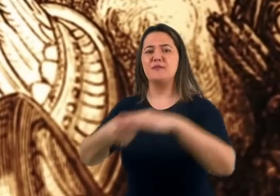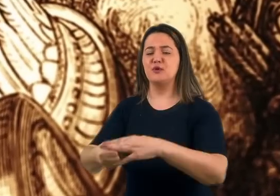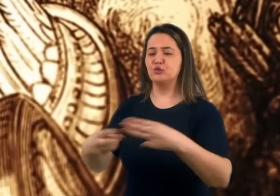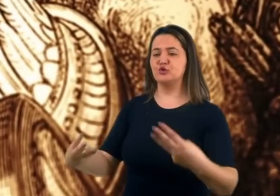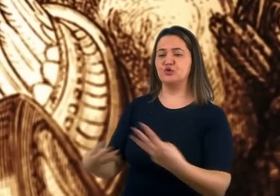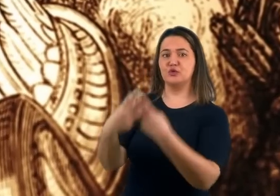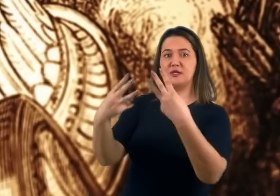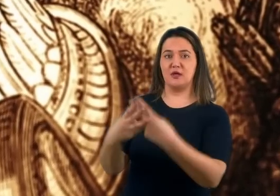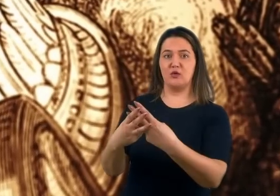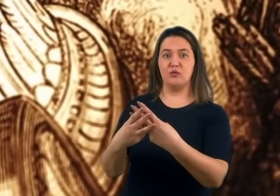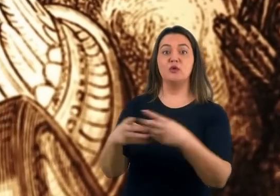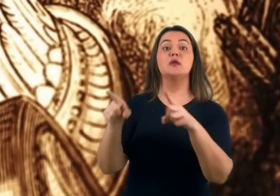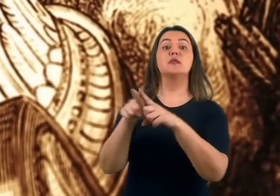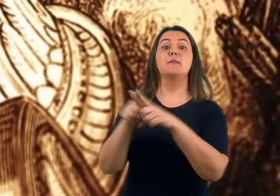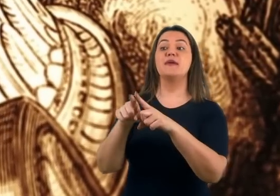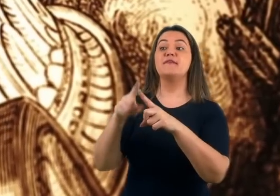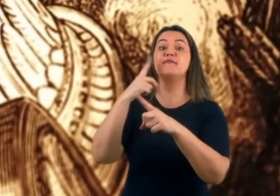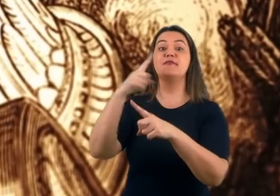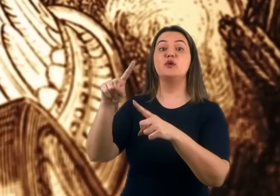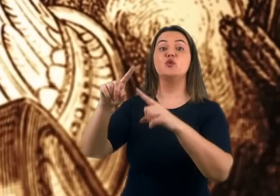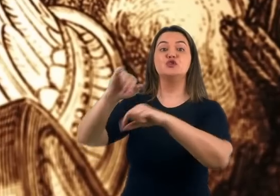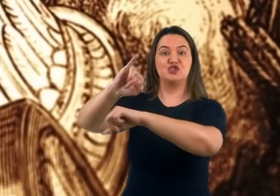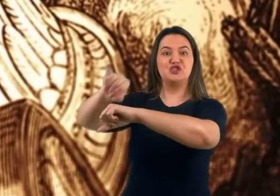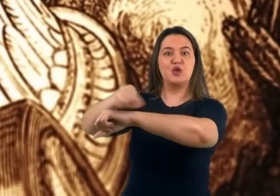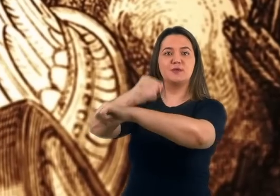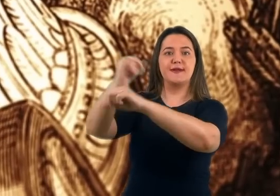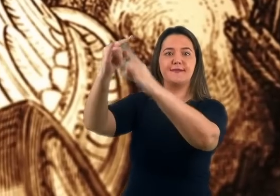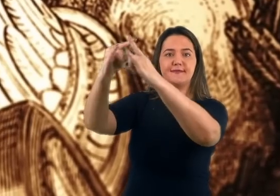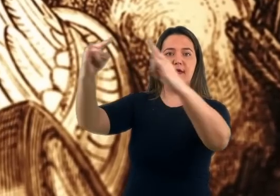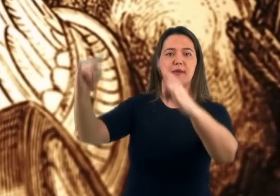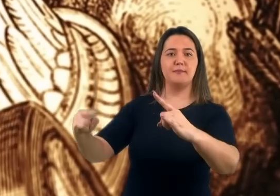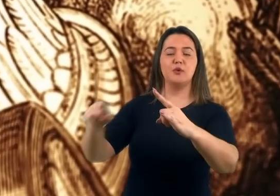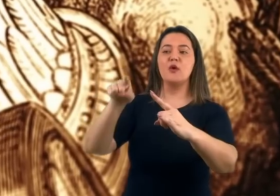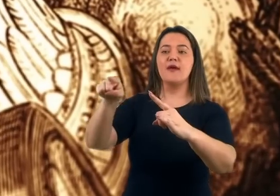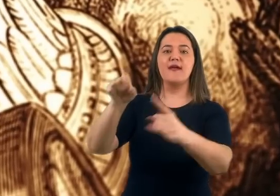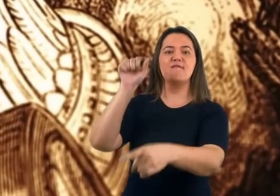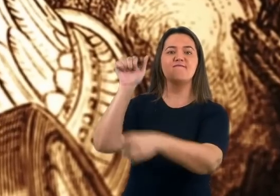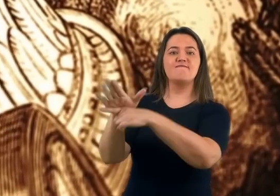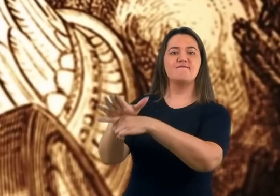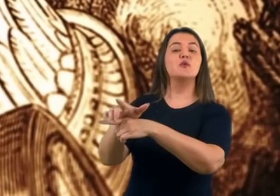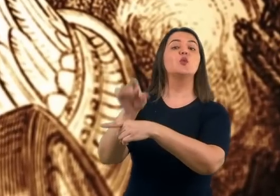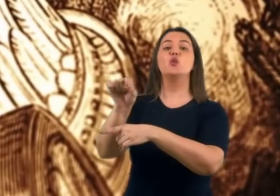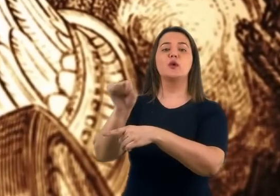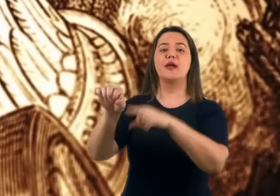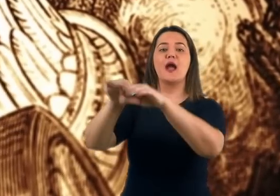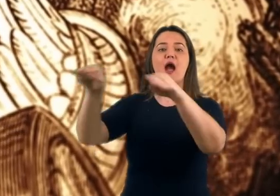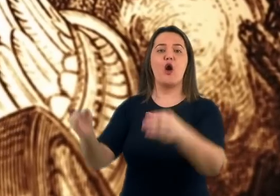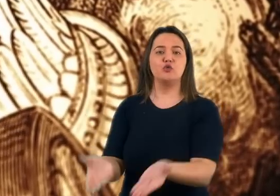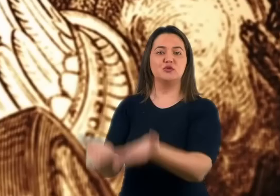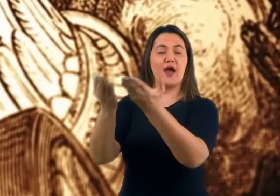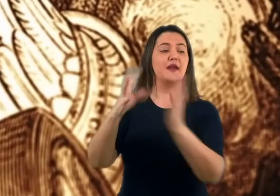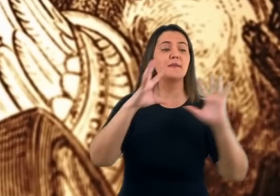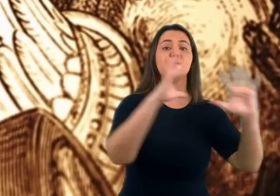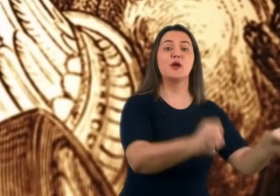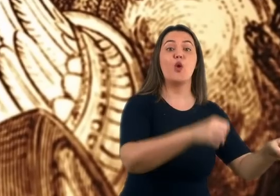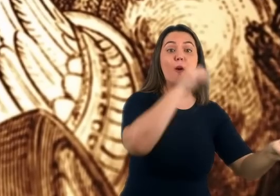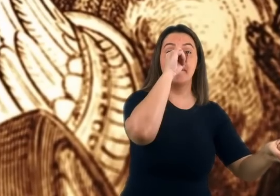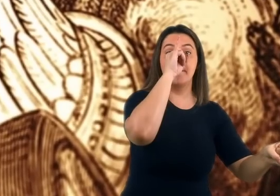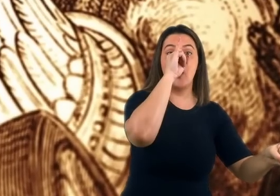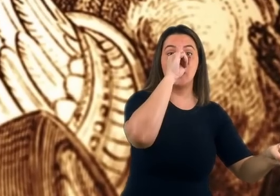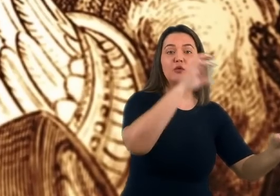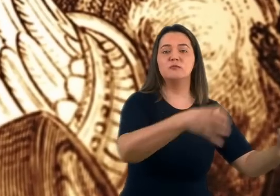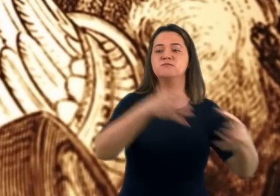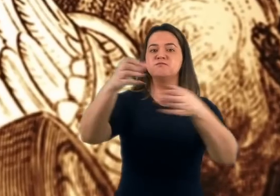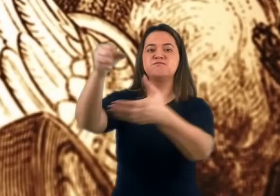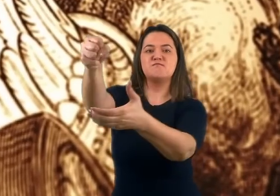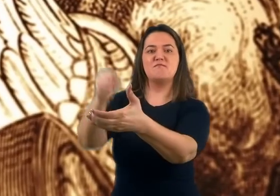ele dessacralizou e contaminou o templo judeu em Jerusalém, sacrificando um porco em cima do altar.